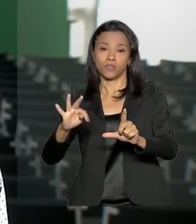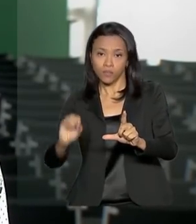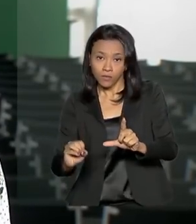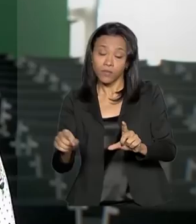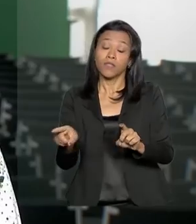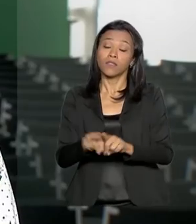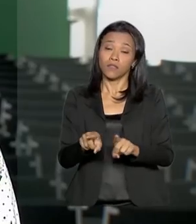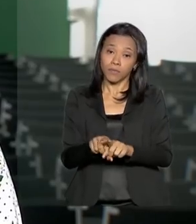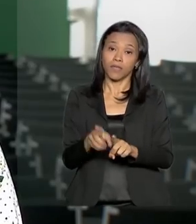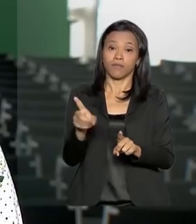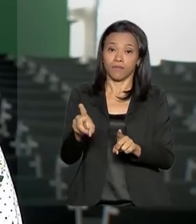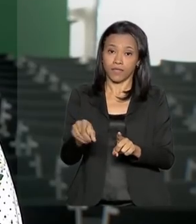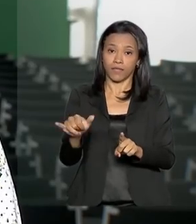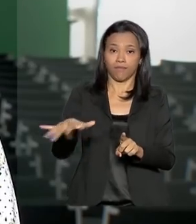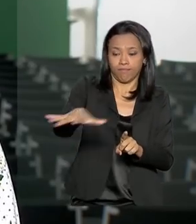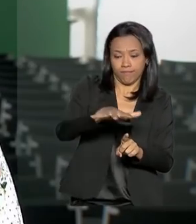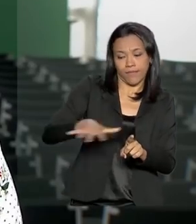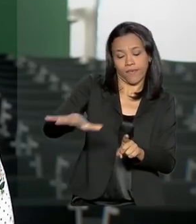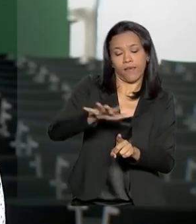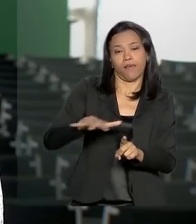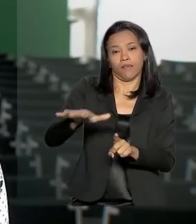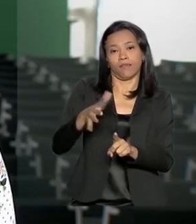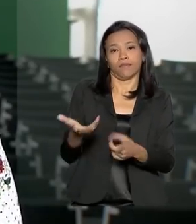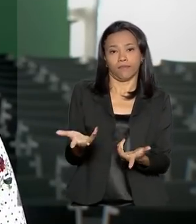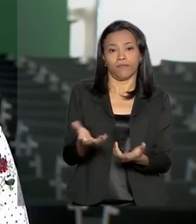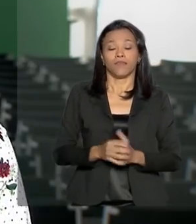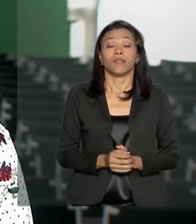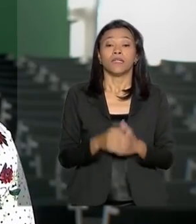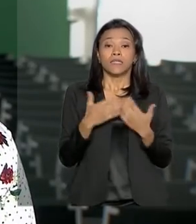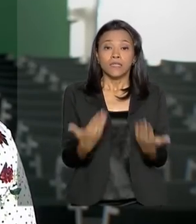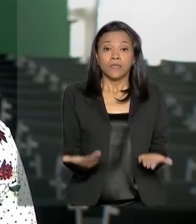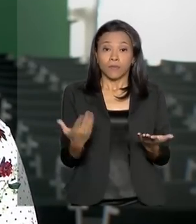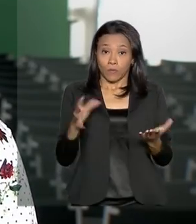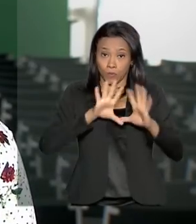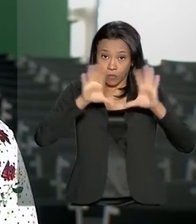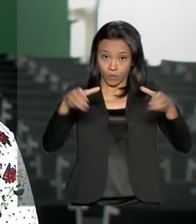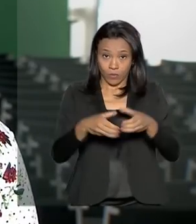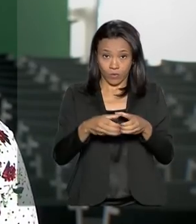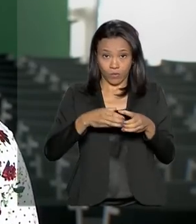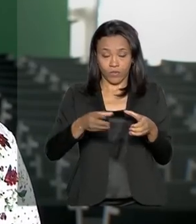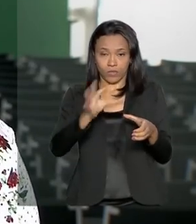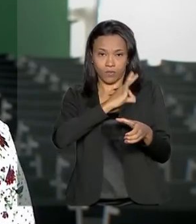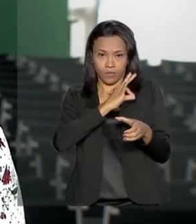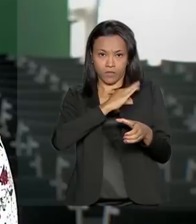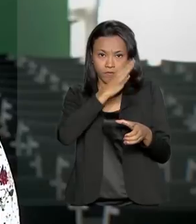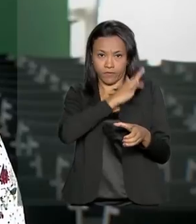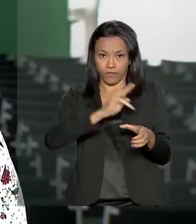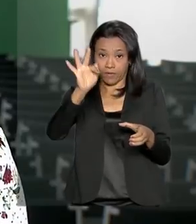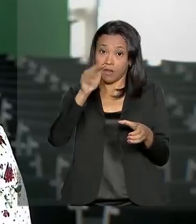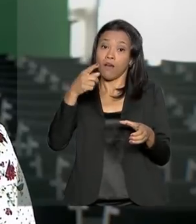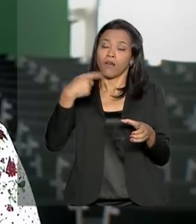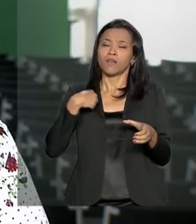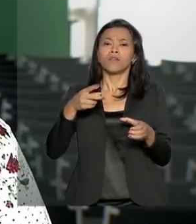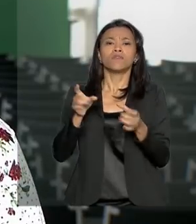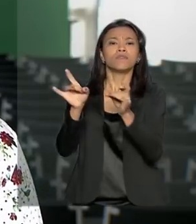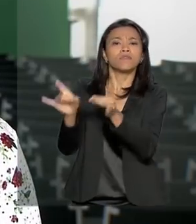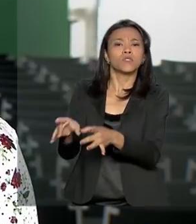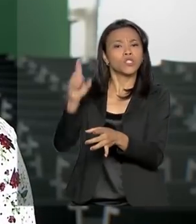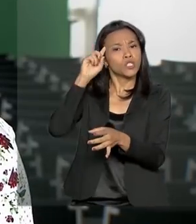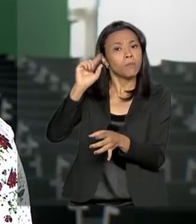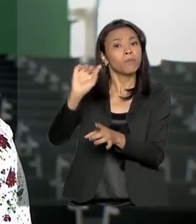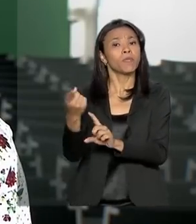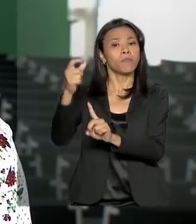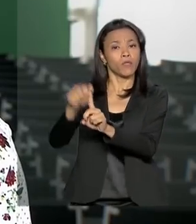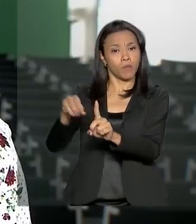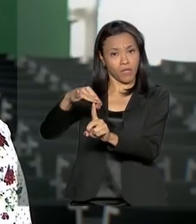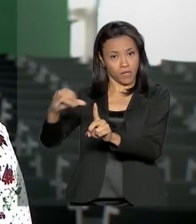Penitenciária e Segurança Pública do Estado A Força Nacional deixou o Ceará no dia 1eo de março os agentes